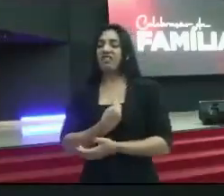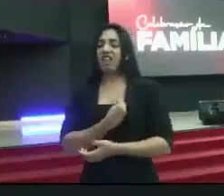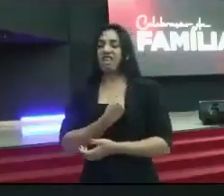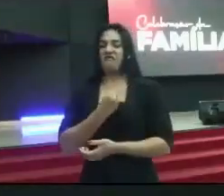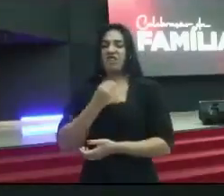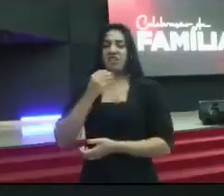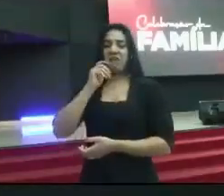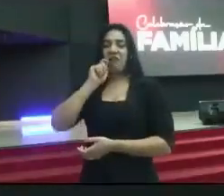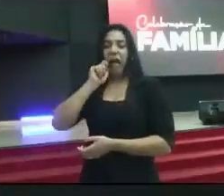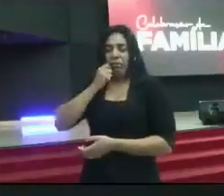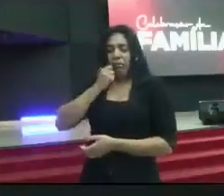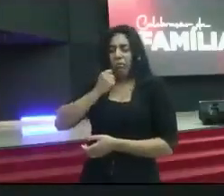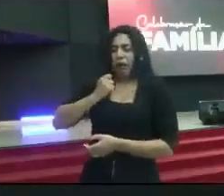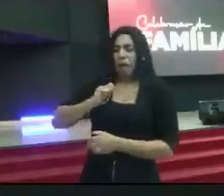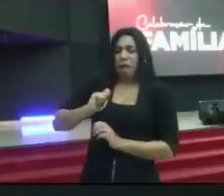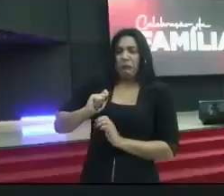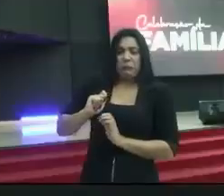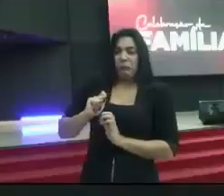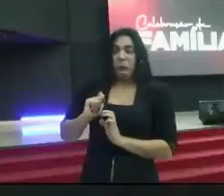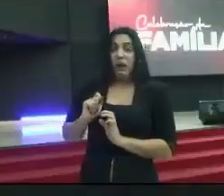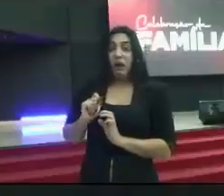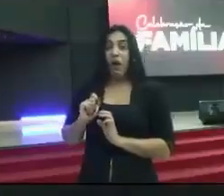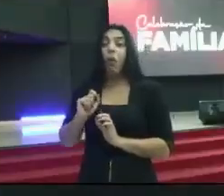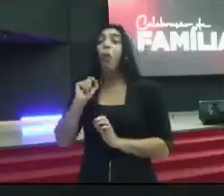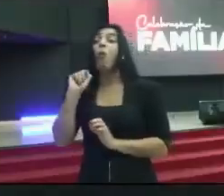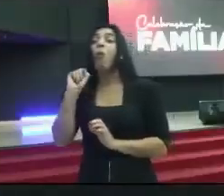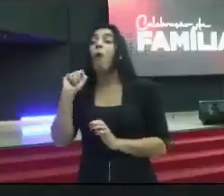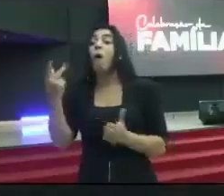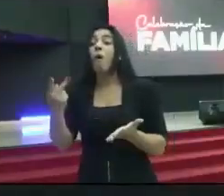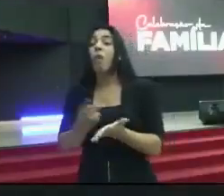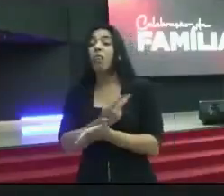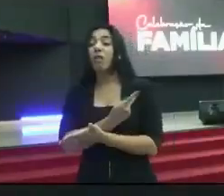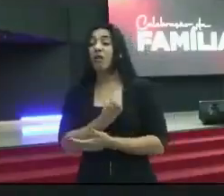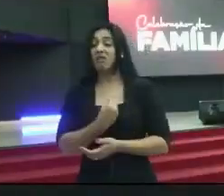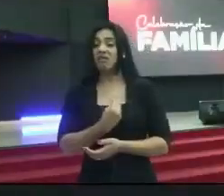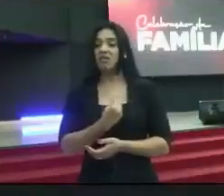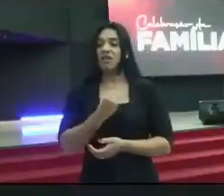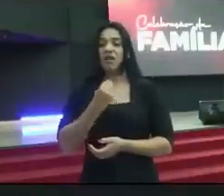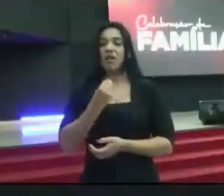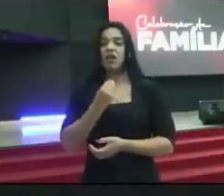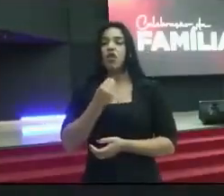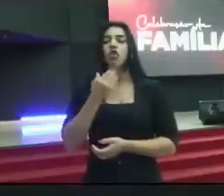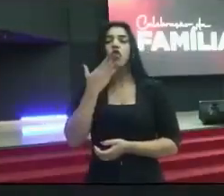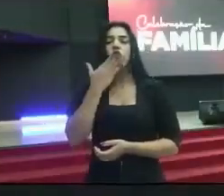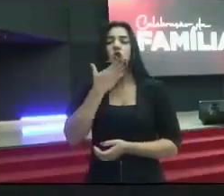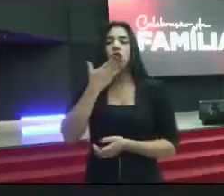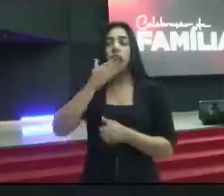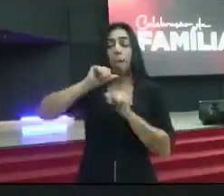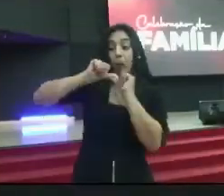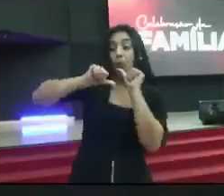amarga? O que torna o doce em amargo?